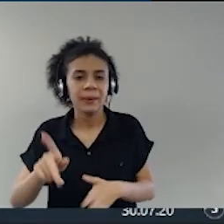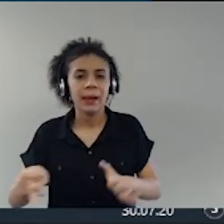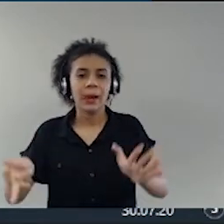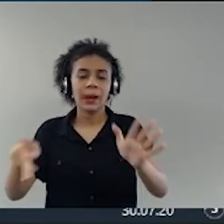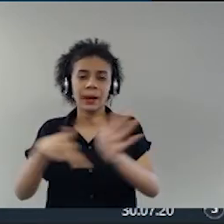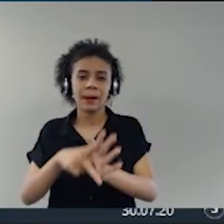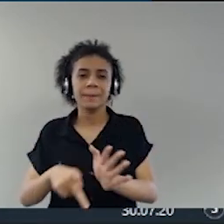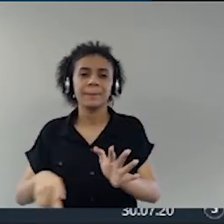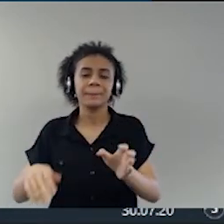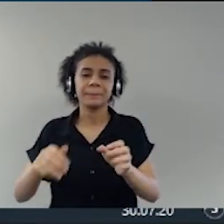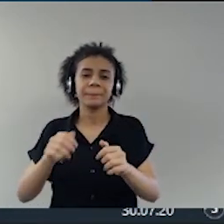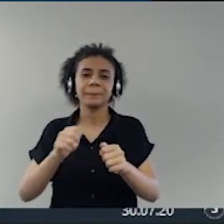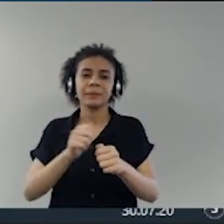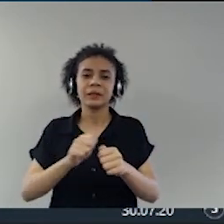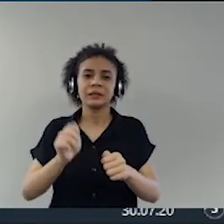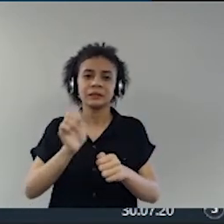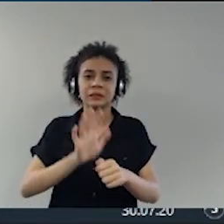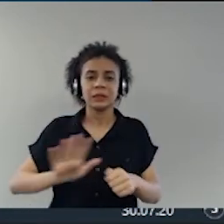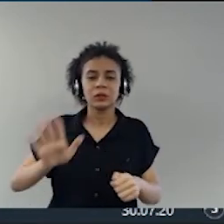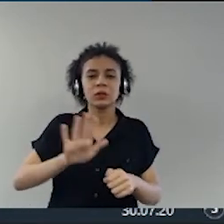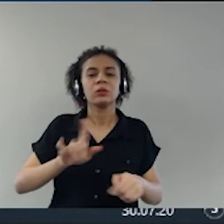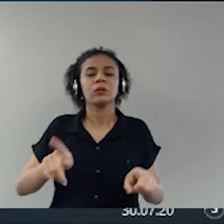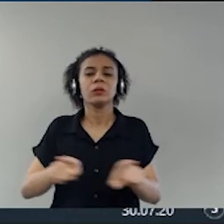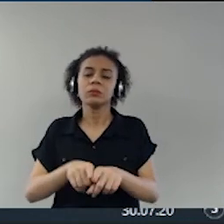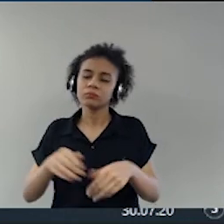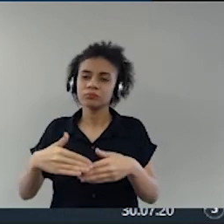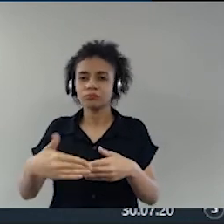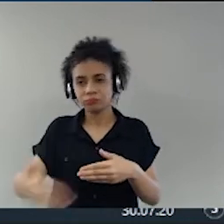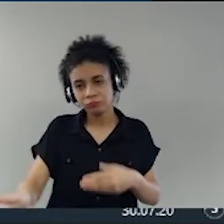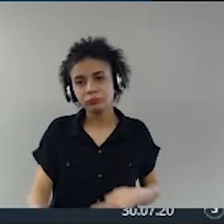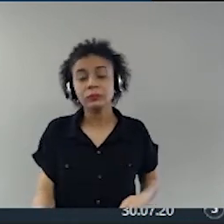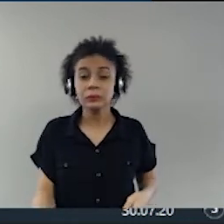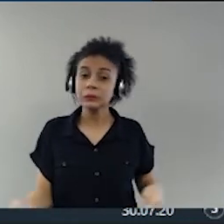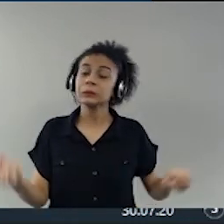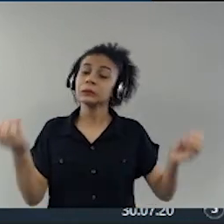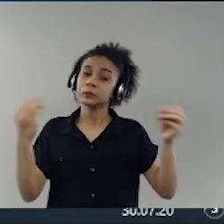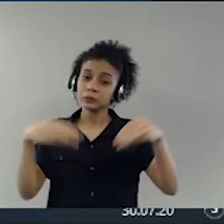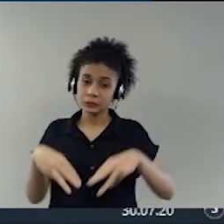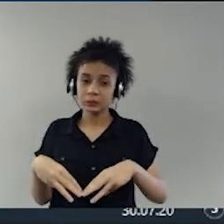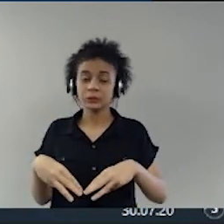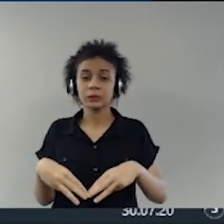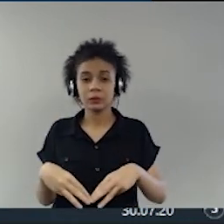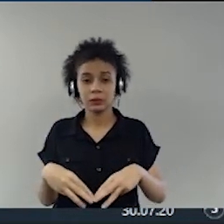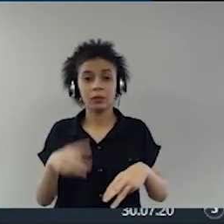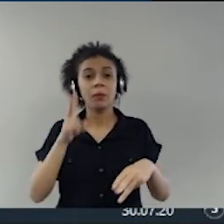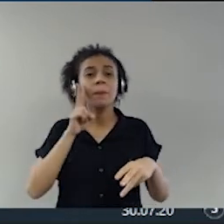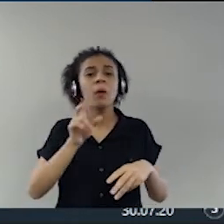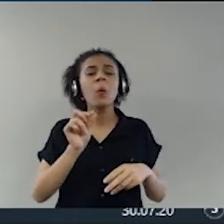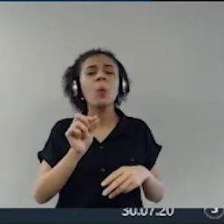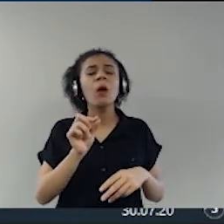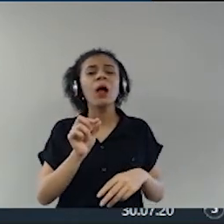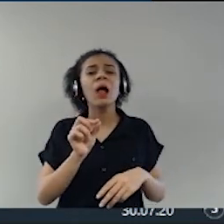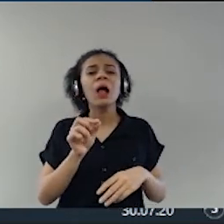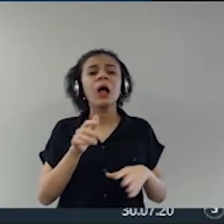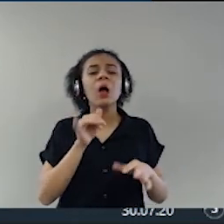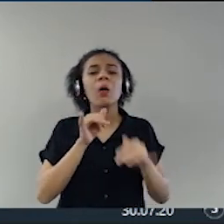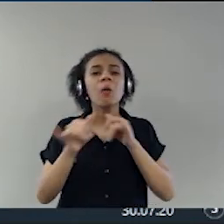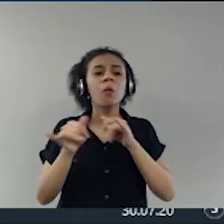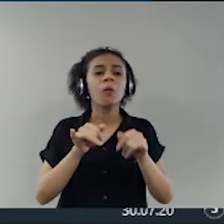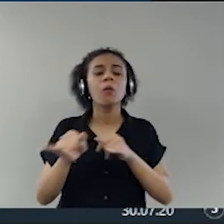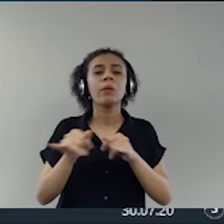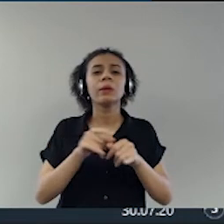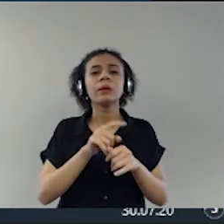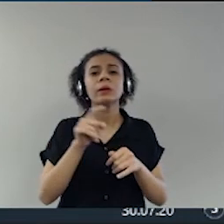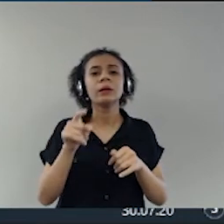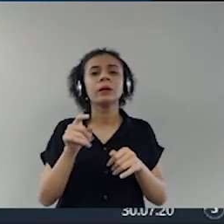próprias agências internacionais, das agências locais e assim por diante. E, no final, observar alguma orientação ou